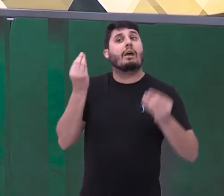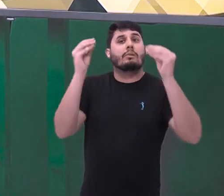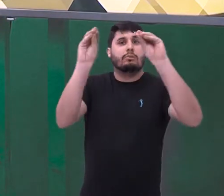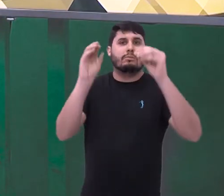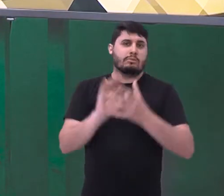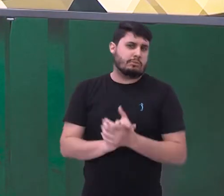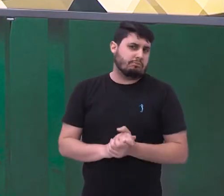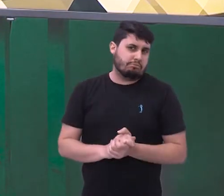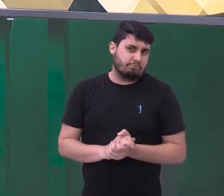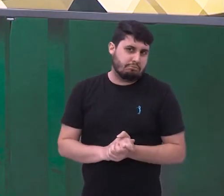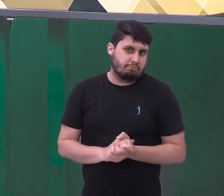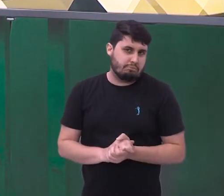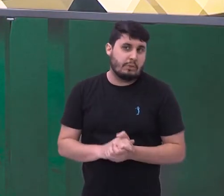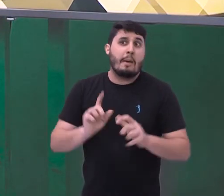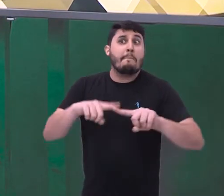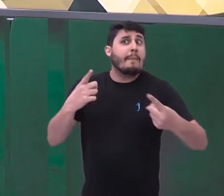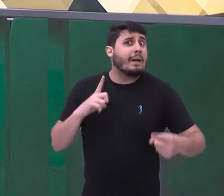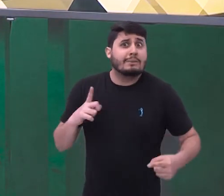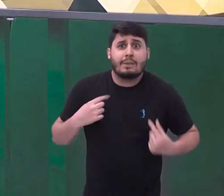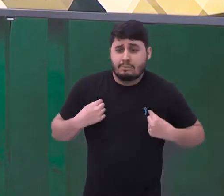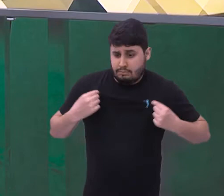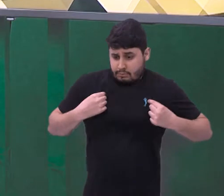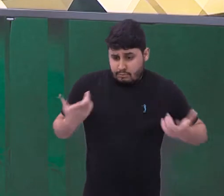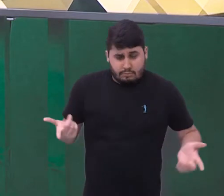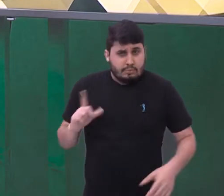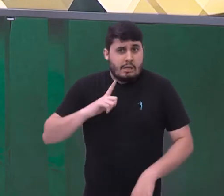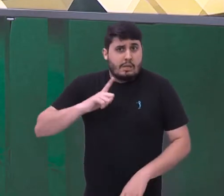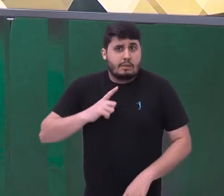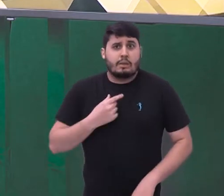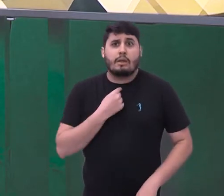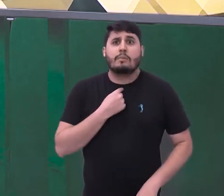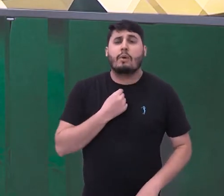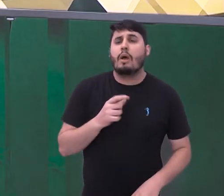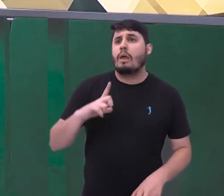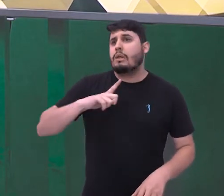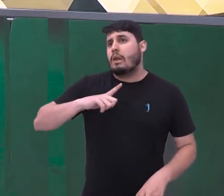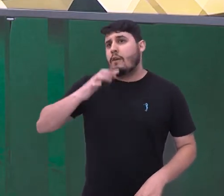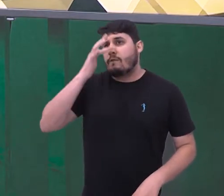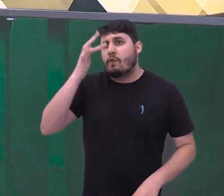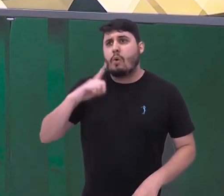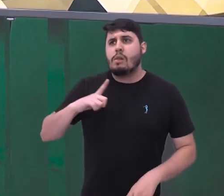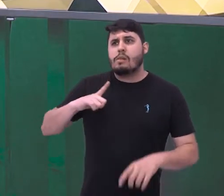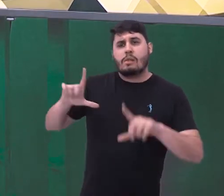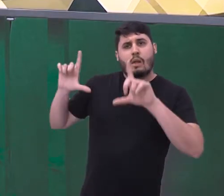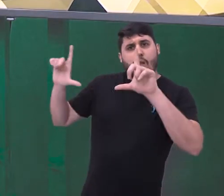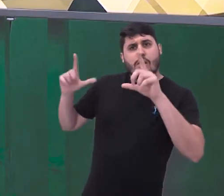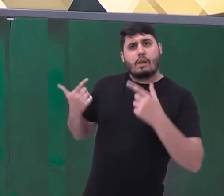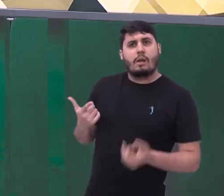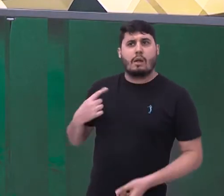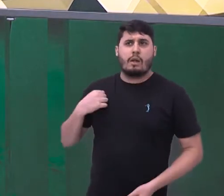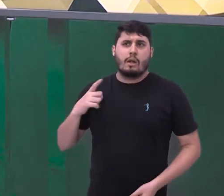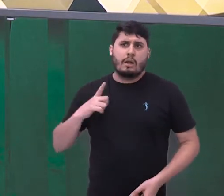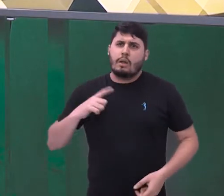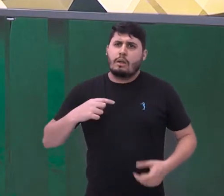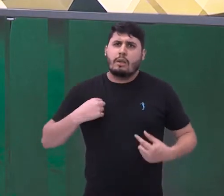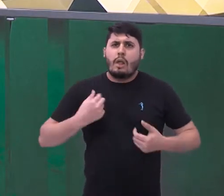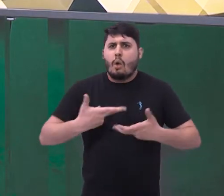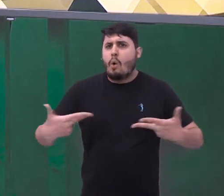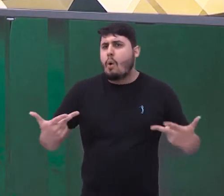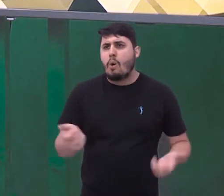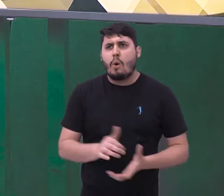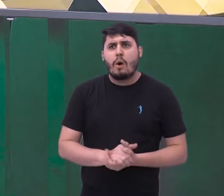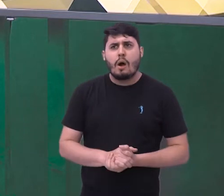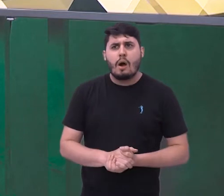gente tem câmera, a gente tem blusa, a gente tem flor, a gente tem microfone, a gente tem tela, a gente tem